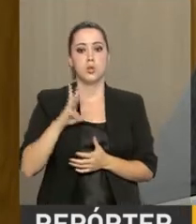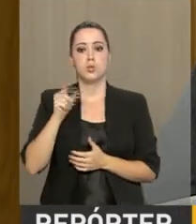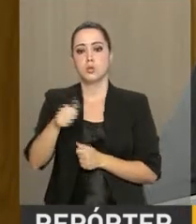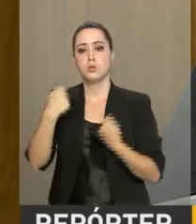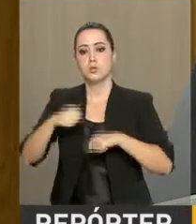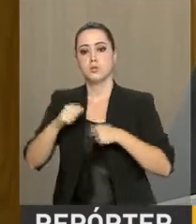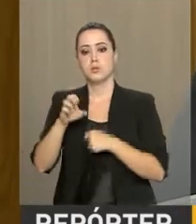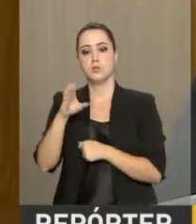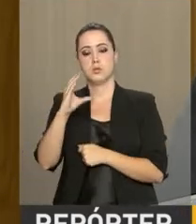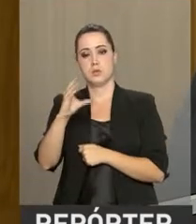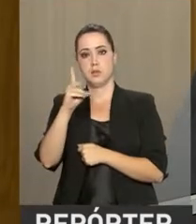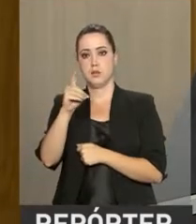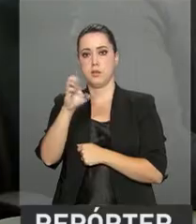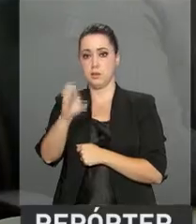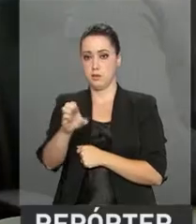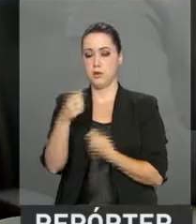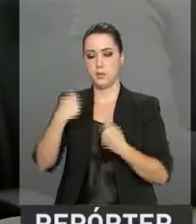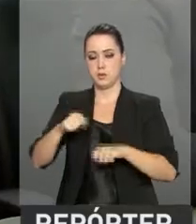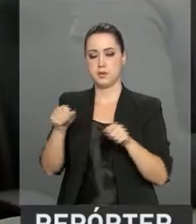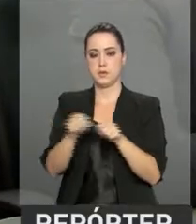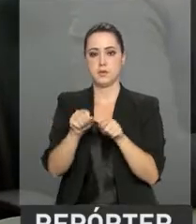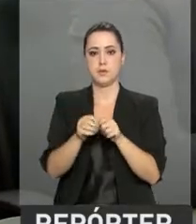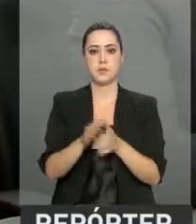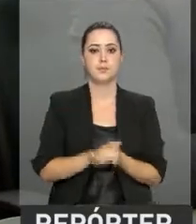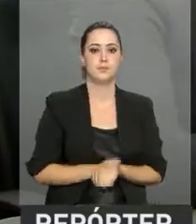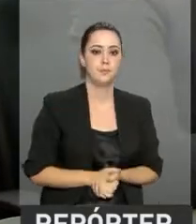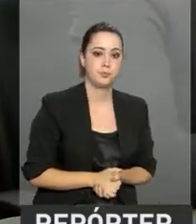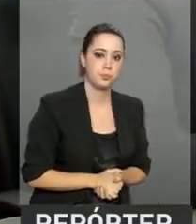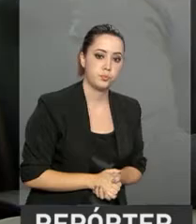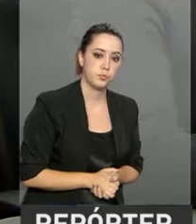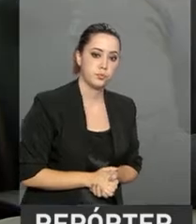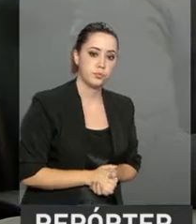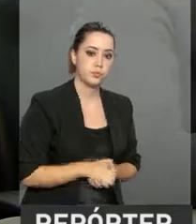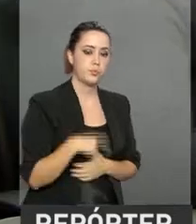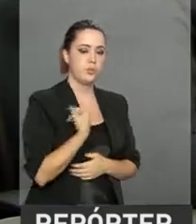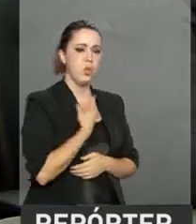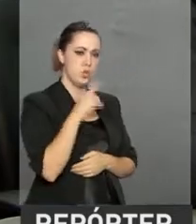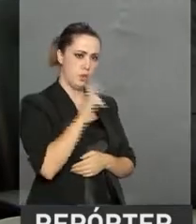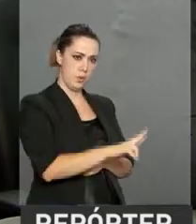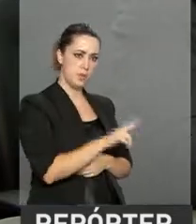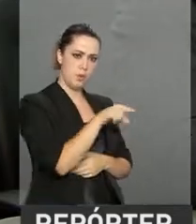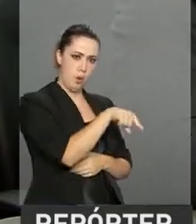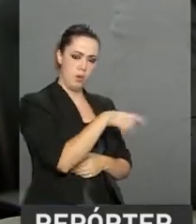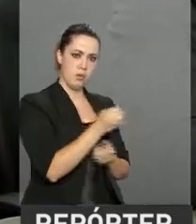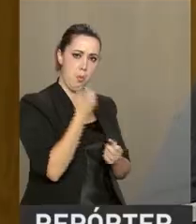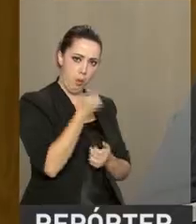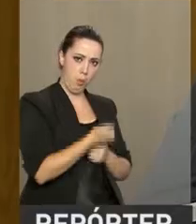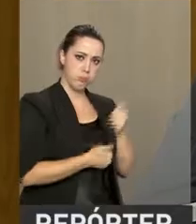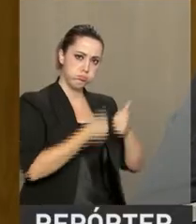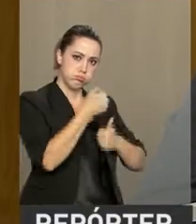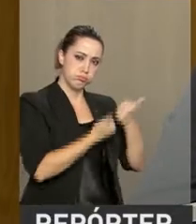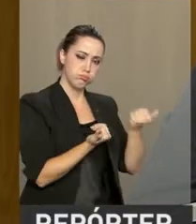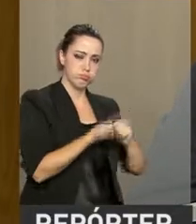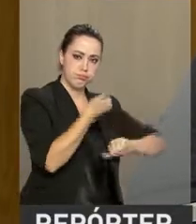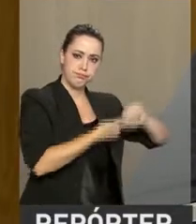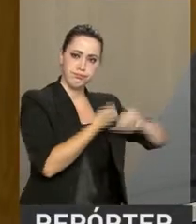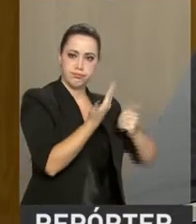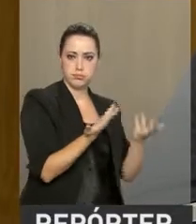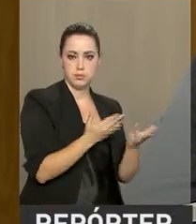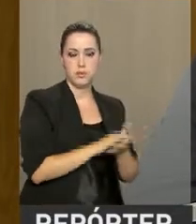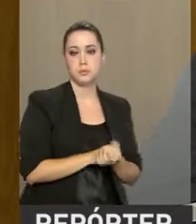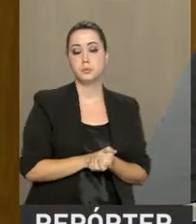preciso fazer já temos resultados dias depois que a lei foi implementada bom verificou se que com a implementação